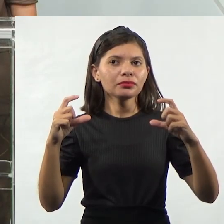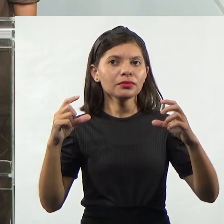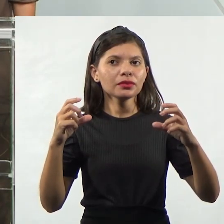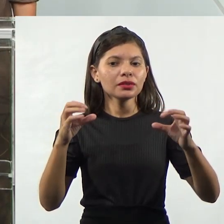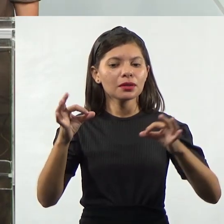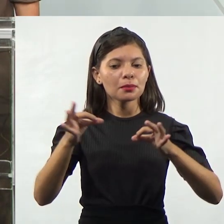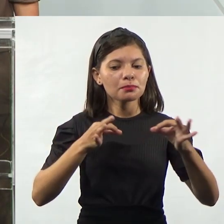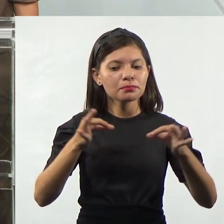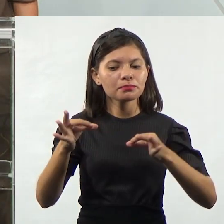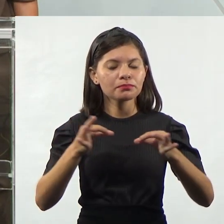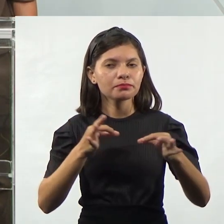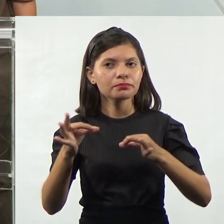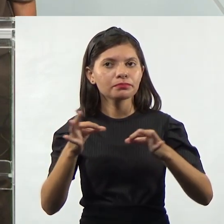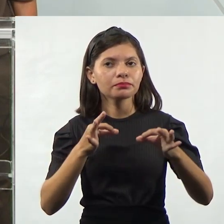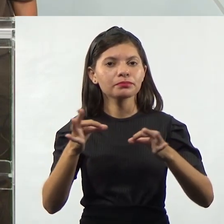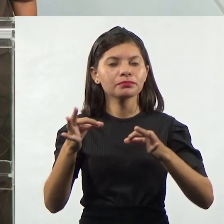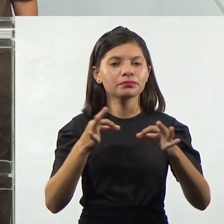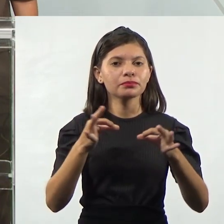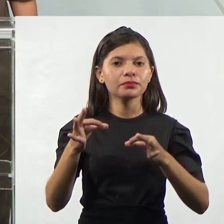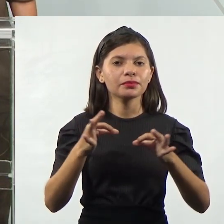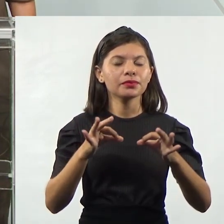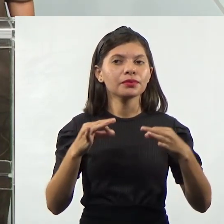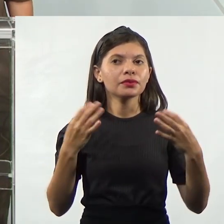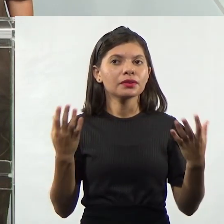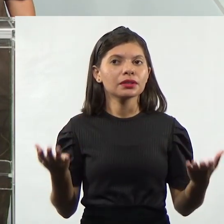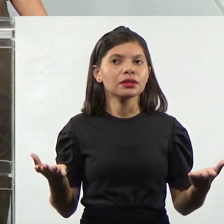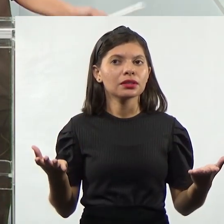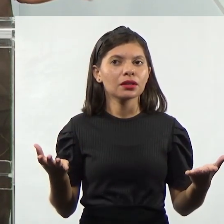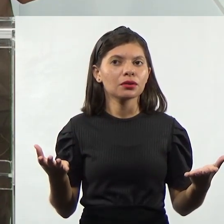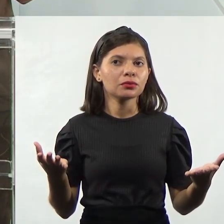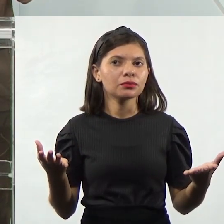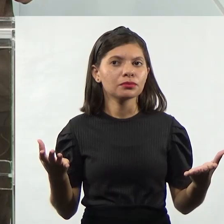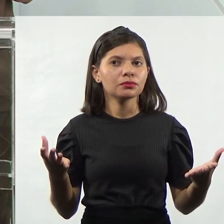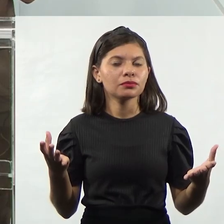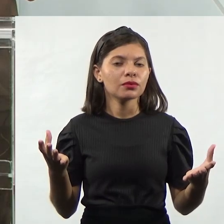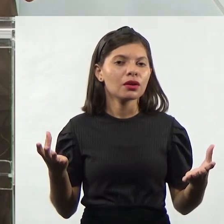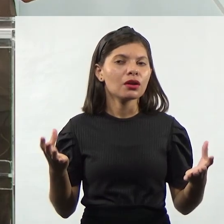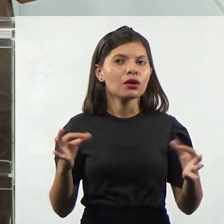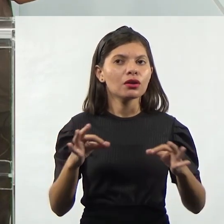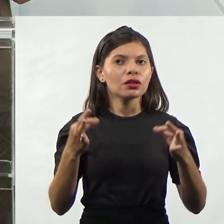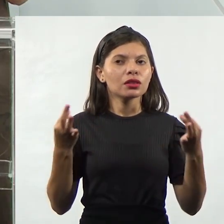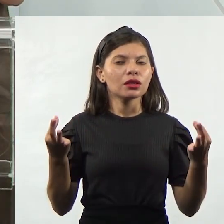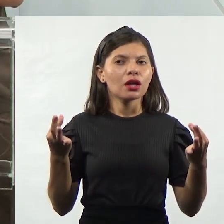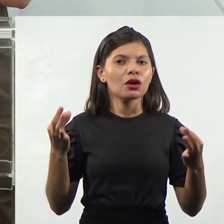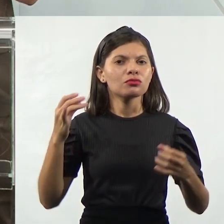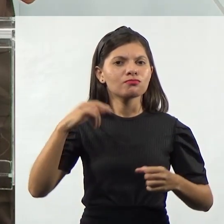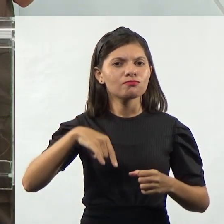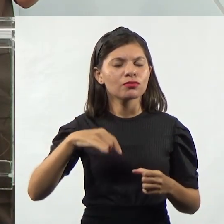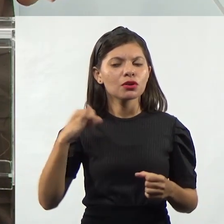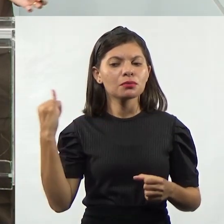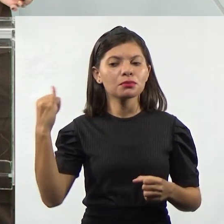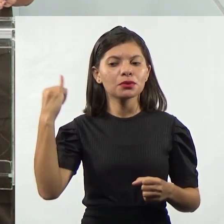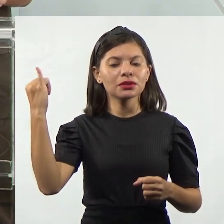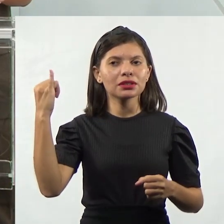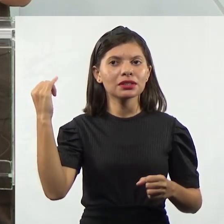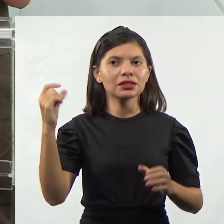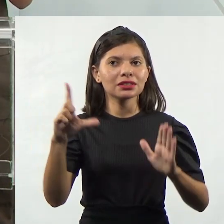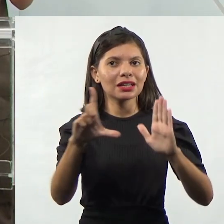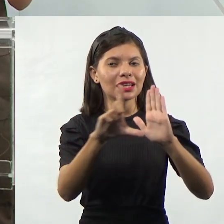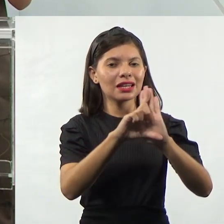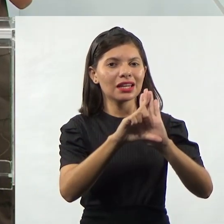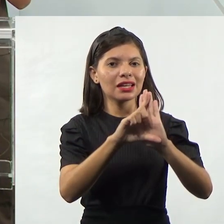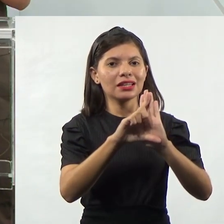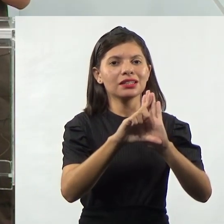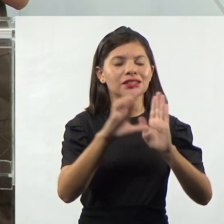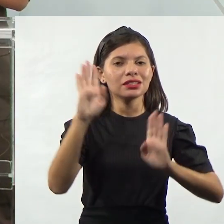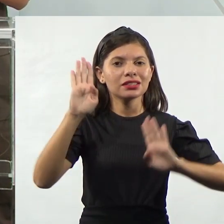despretensiosa, né? Planejamento. Então, o espírito, vamos colocar assim, o espírito da nova lei de licitações